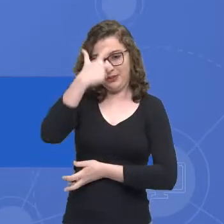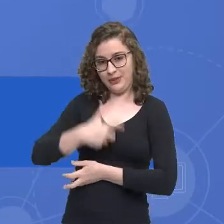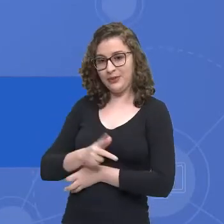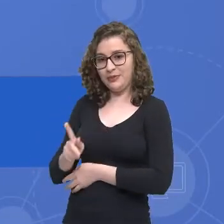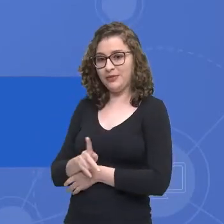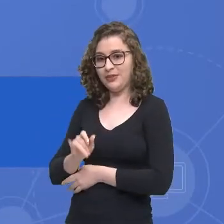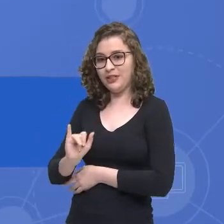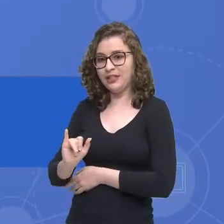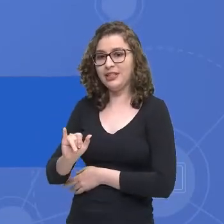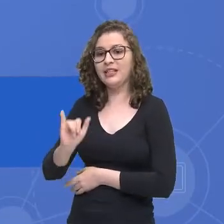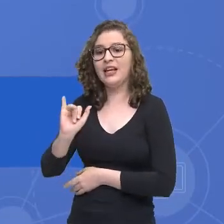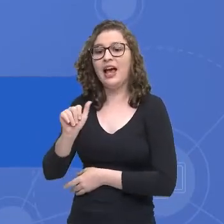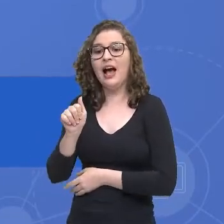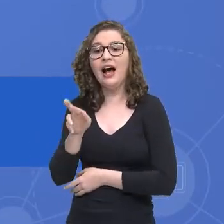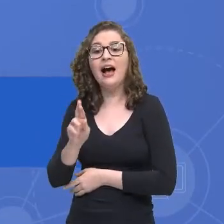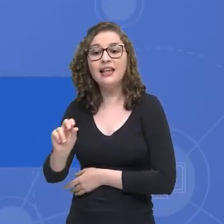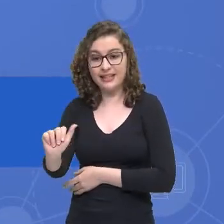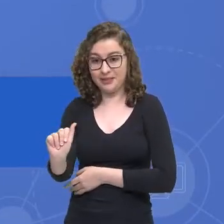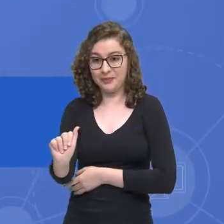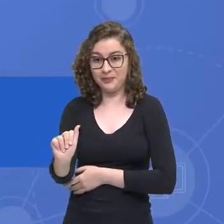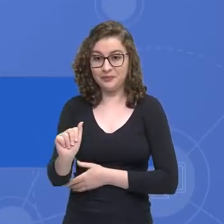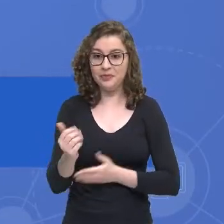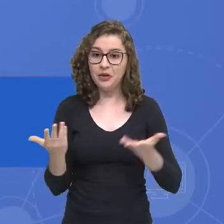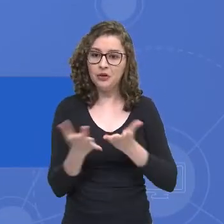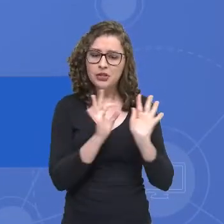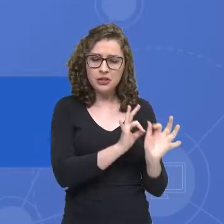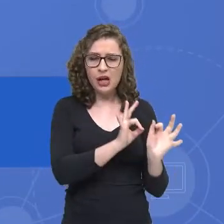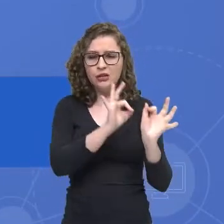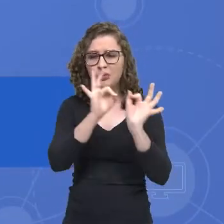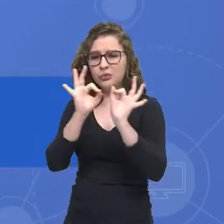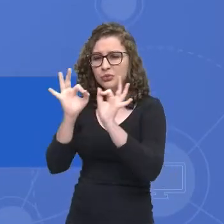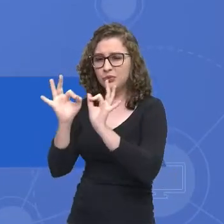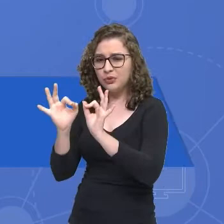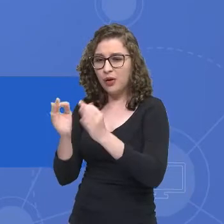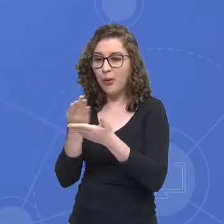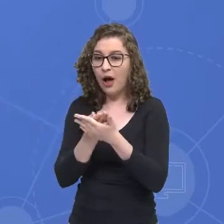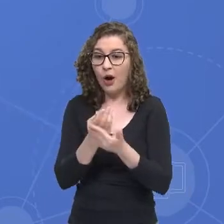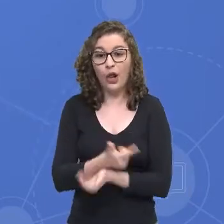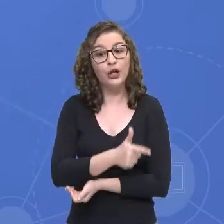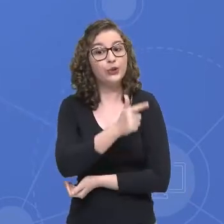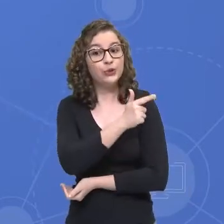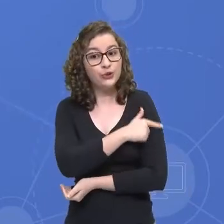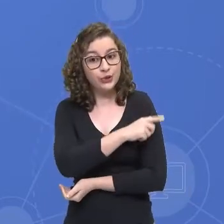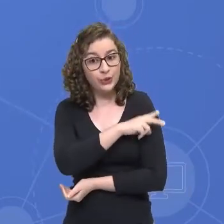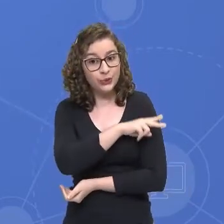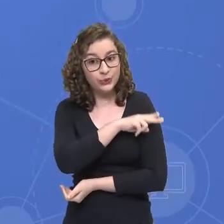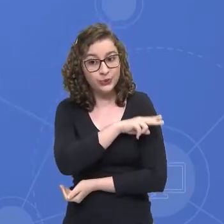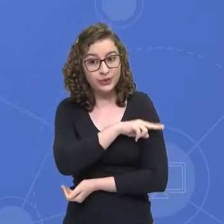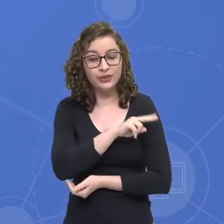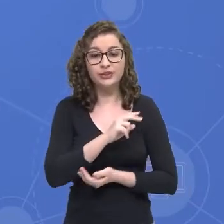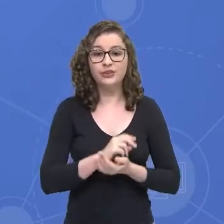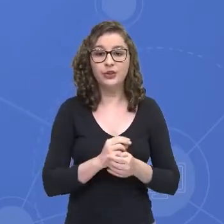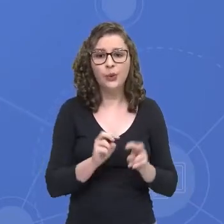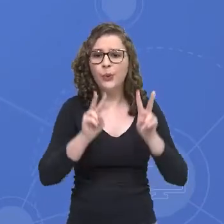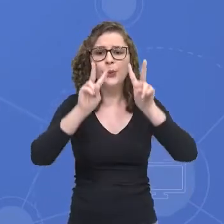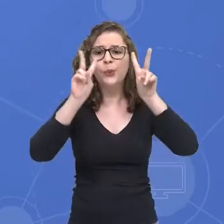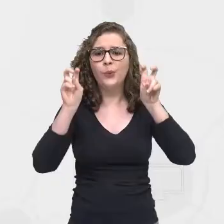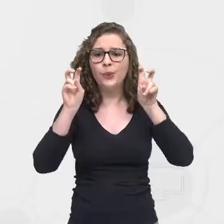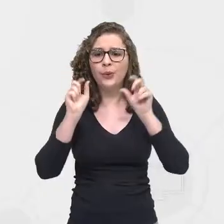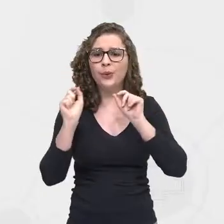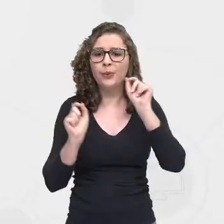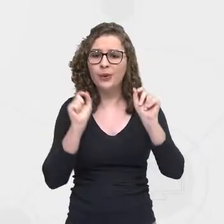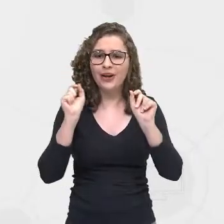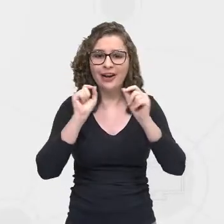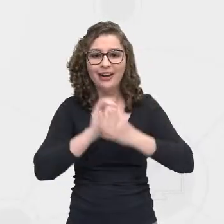Yara e vou acompanhar vocês na aula de hoje, né? A aula do segundo ano, e a gente vai falar sobre, olha